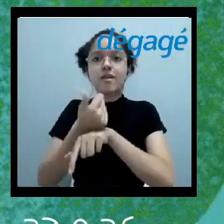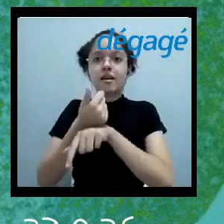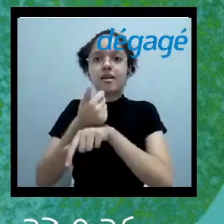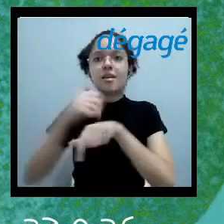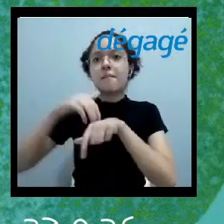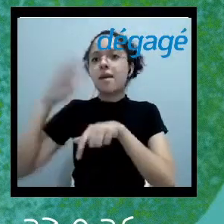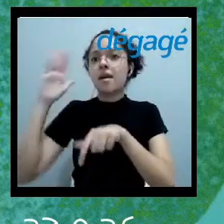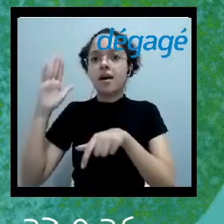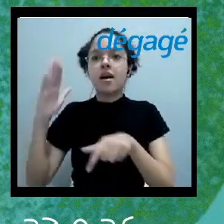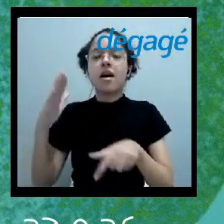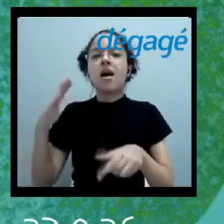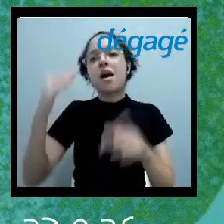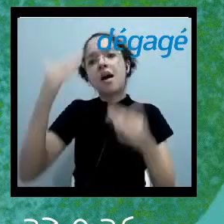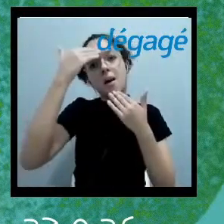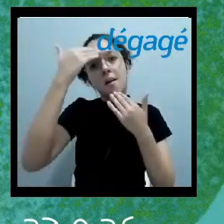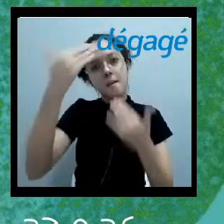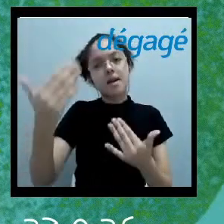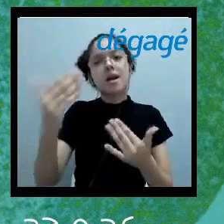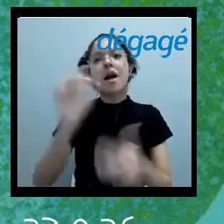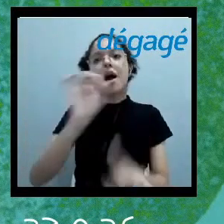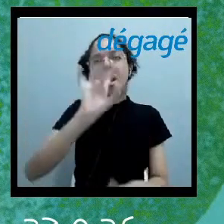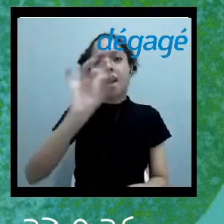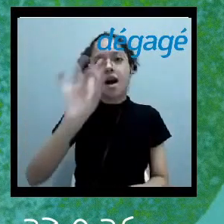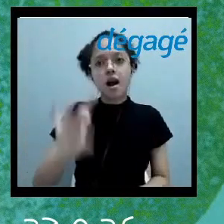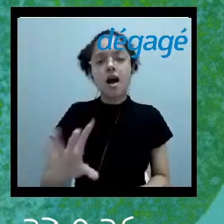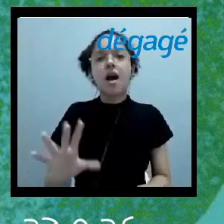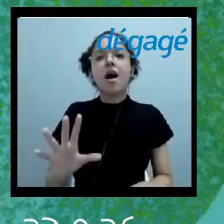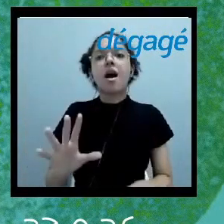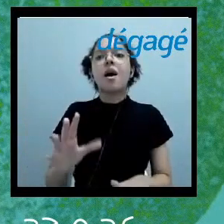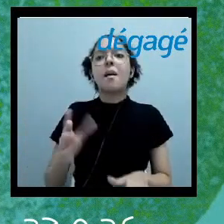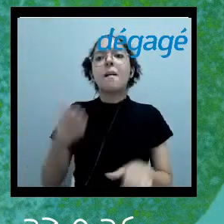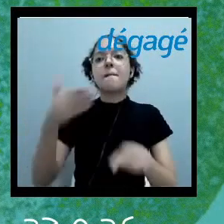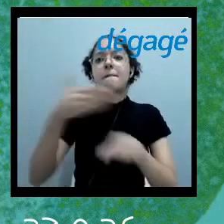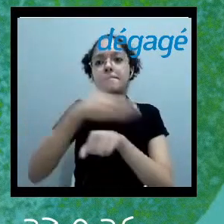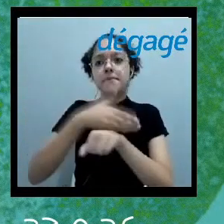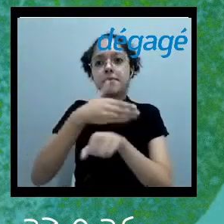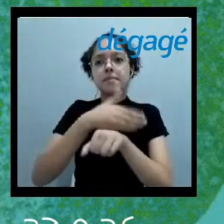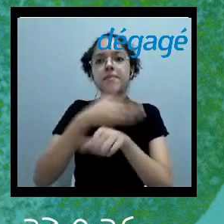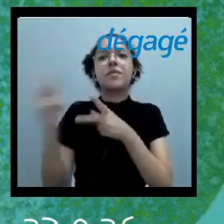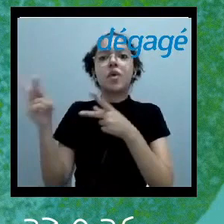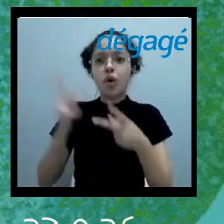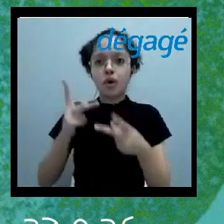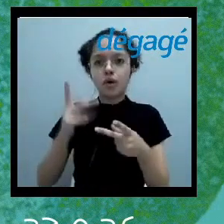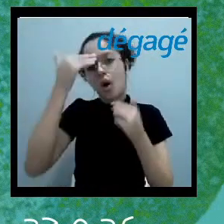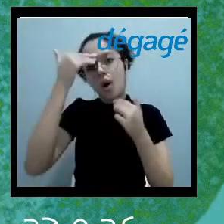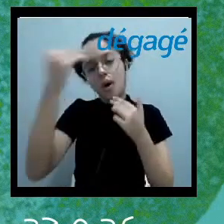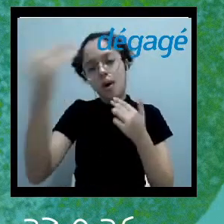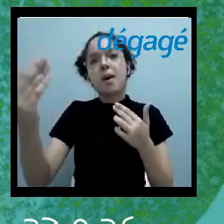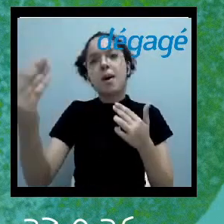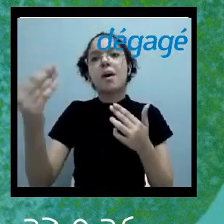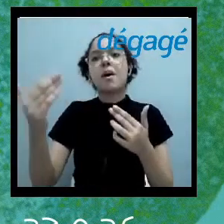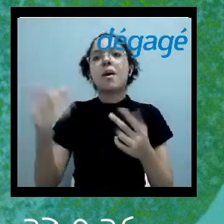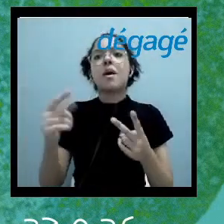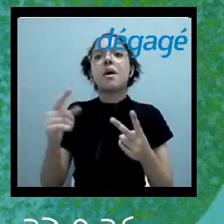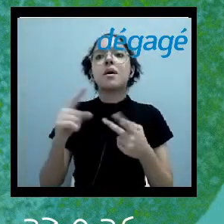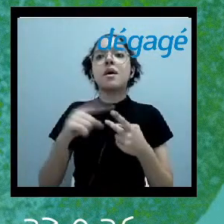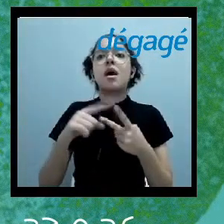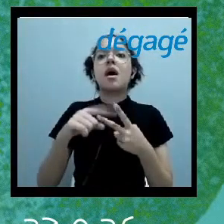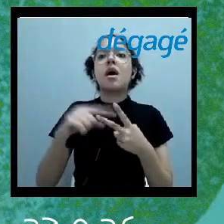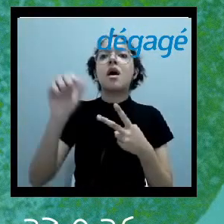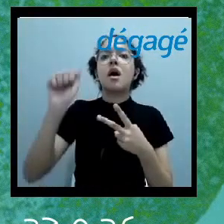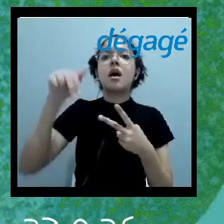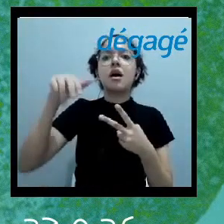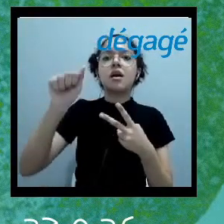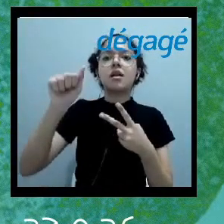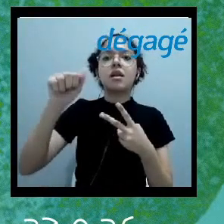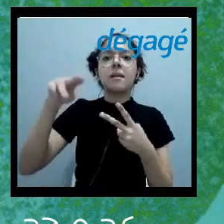Charles, obrigada, obrigada. Quero agradecer a todos os nossos convidados, a Ana Maria Fernandes, Fátima